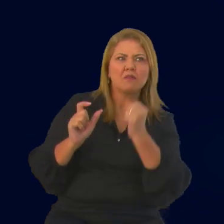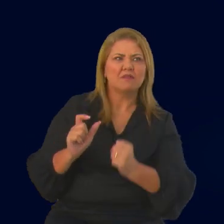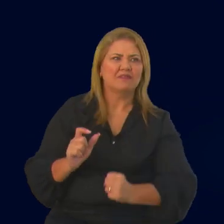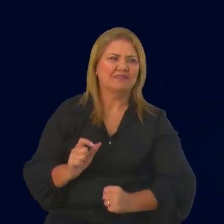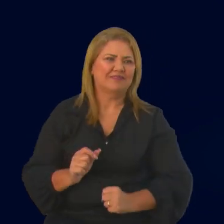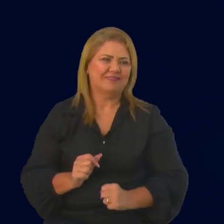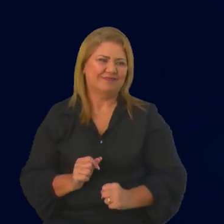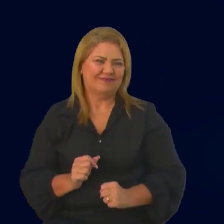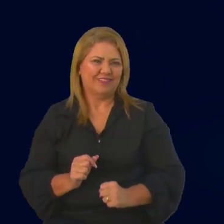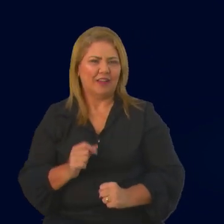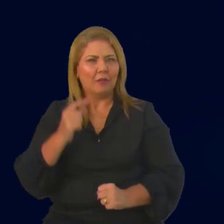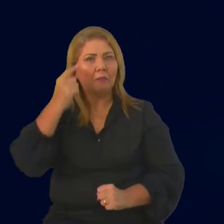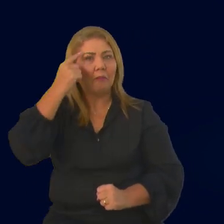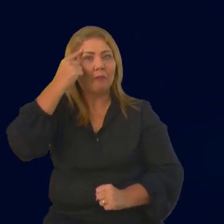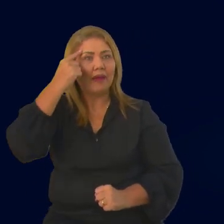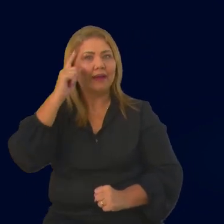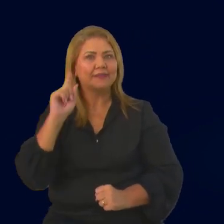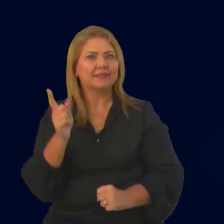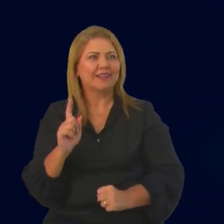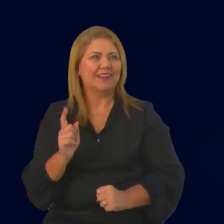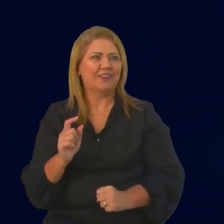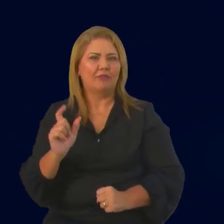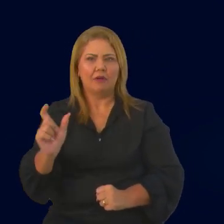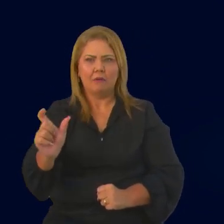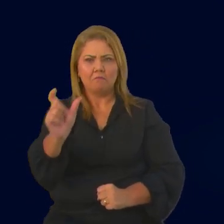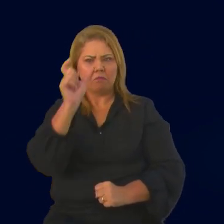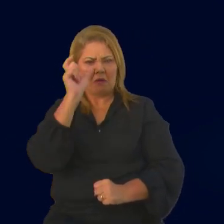imediatamente, sem pensar muito, você responde na hora?